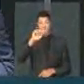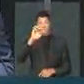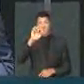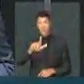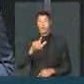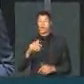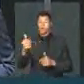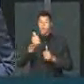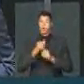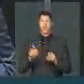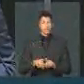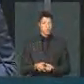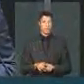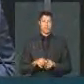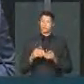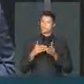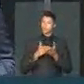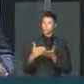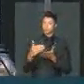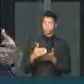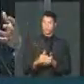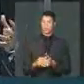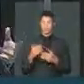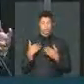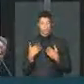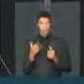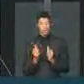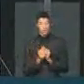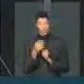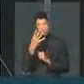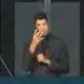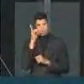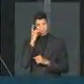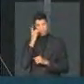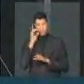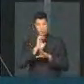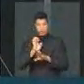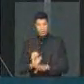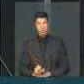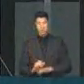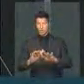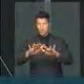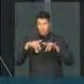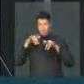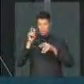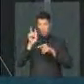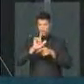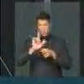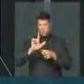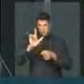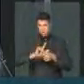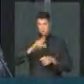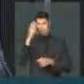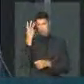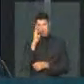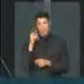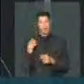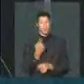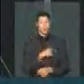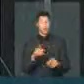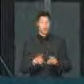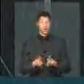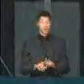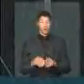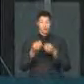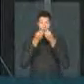assumiu, logo no início também da legislatura. Então, com os quatro deputados estaduais da Assembleia Legislativa do Maranhão, também estamos